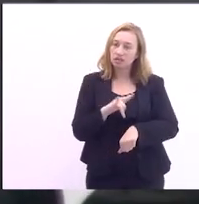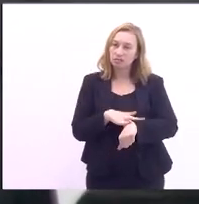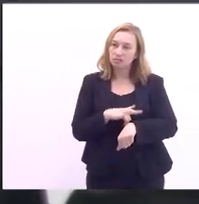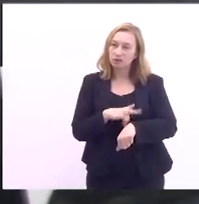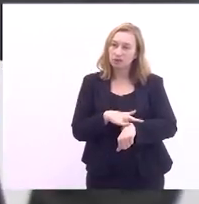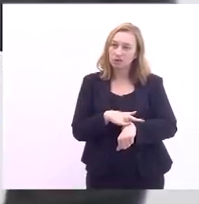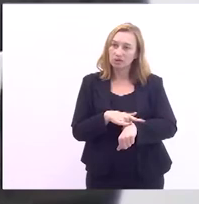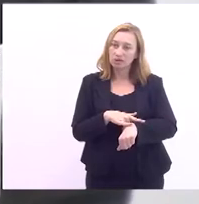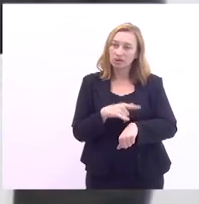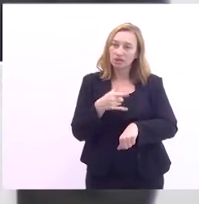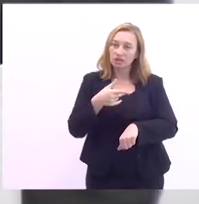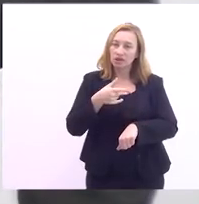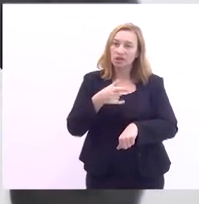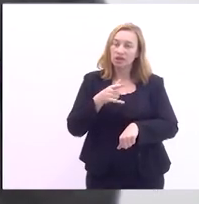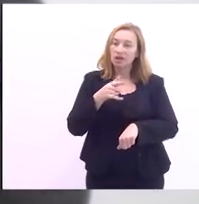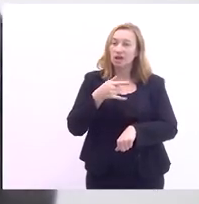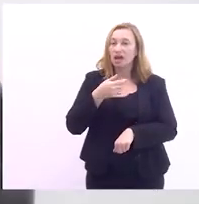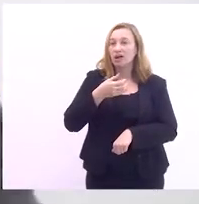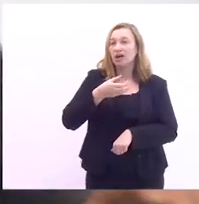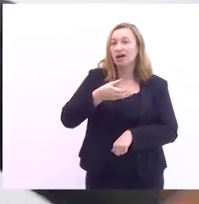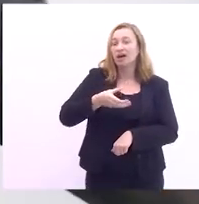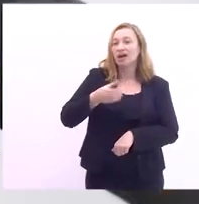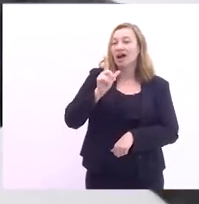eu já bebi muita água, e